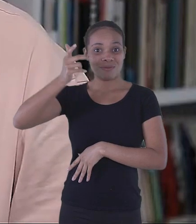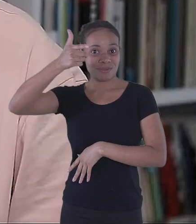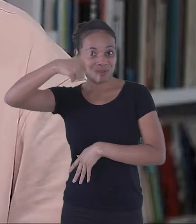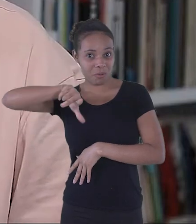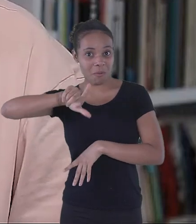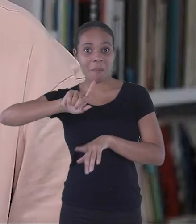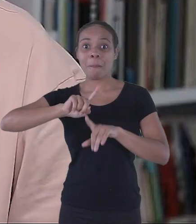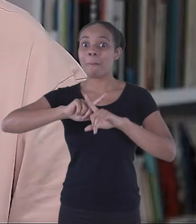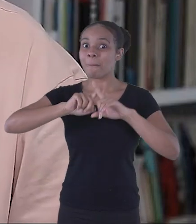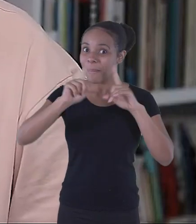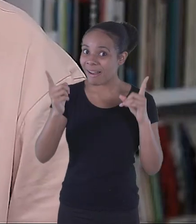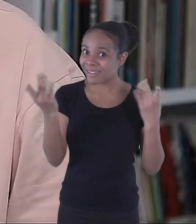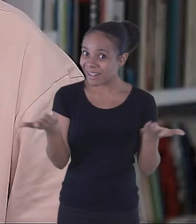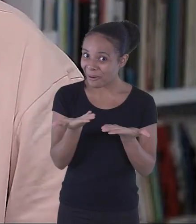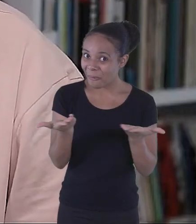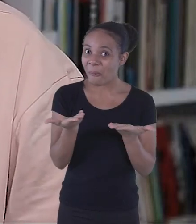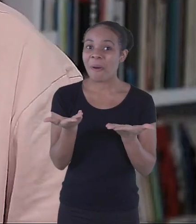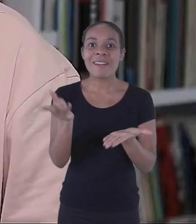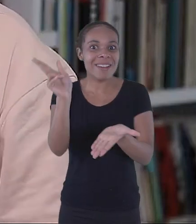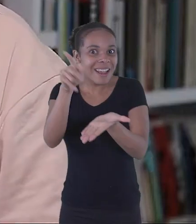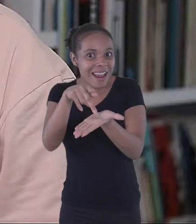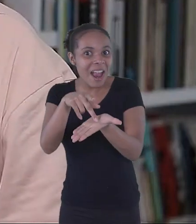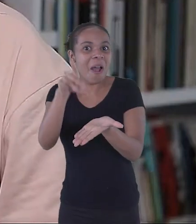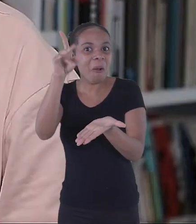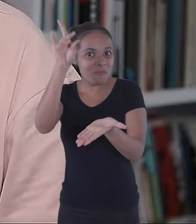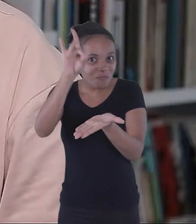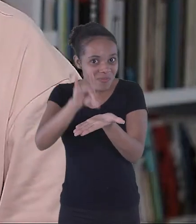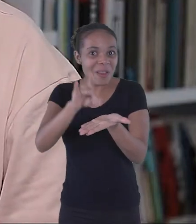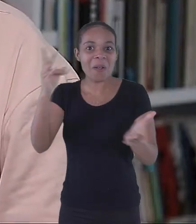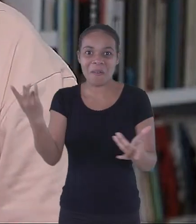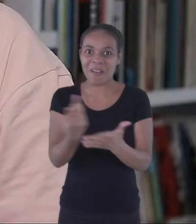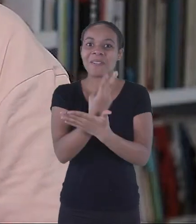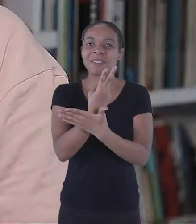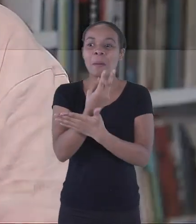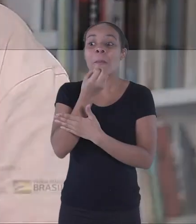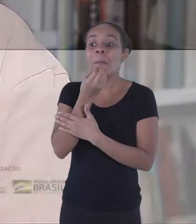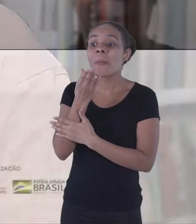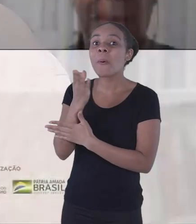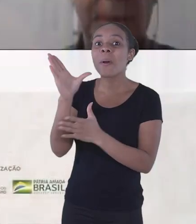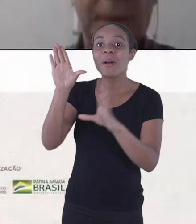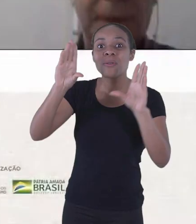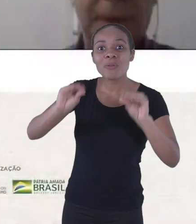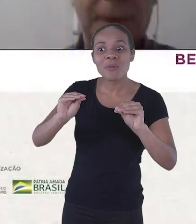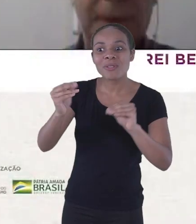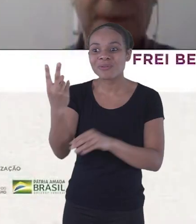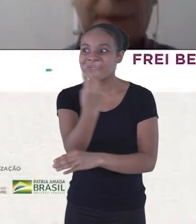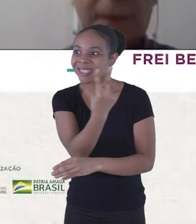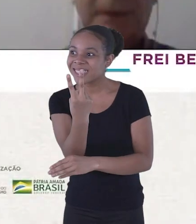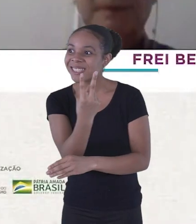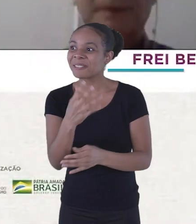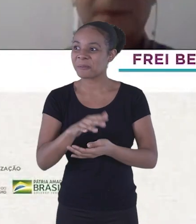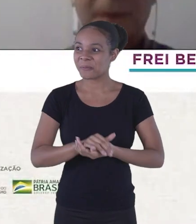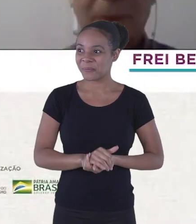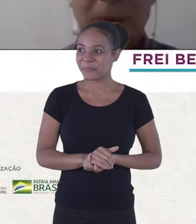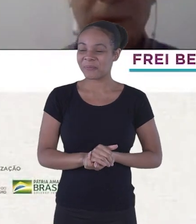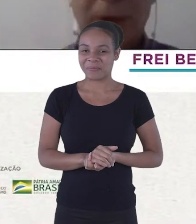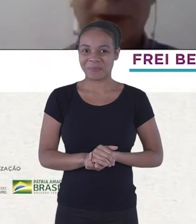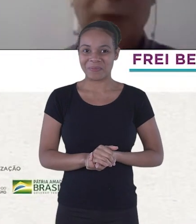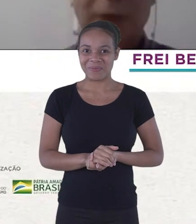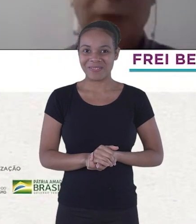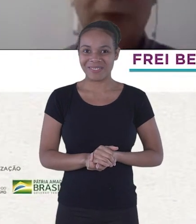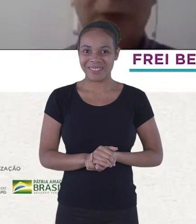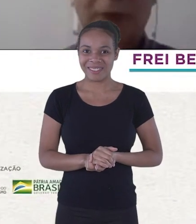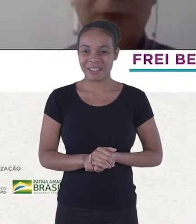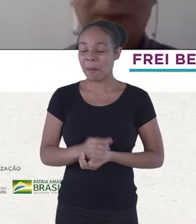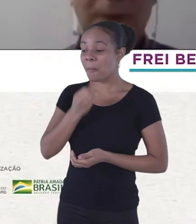de verdade. Boa noite, Luiz Schwartz. Boa noite, Frei Beto. Boa noite, Afonso. Boa noite, Boa noite,